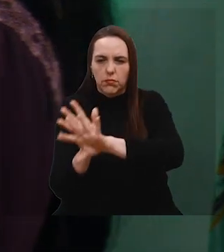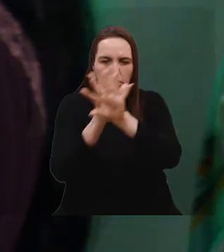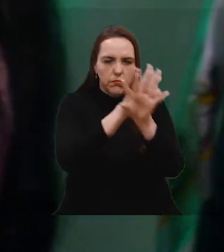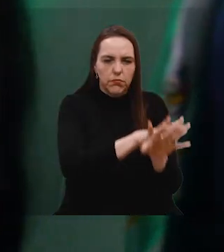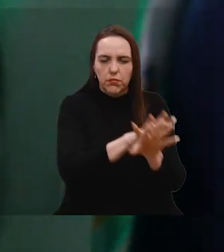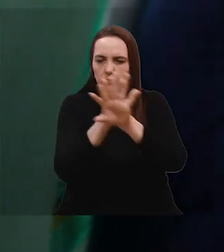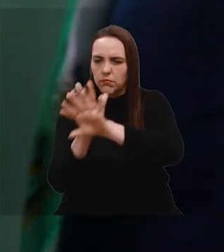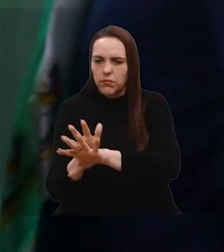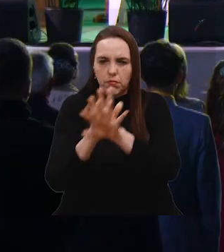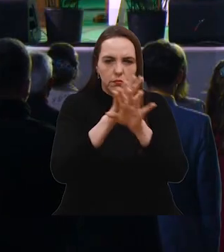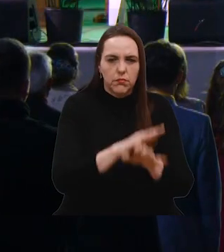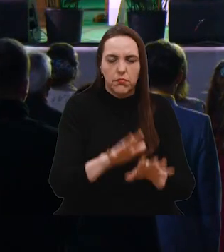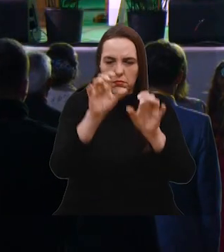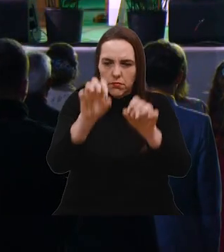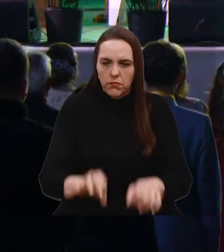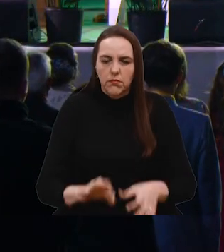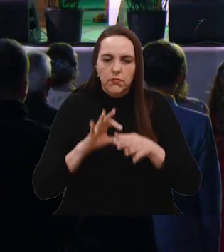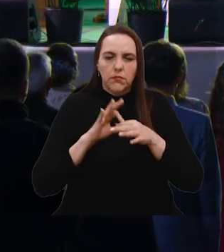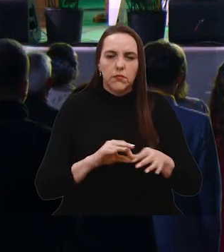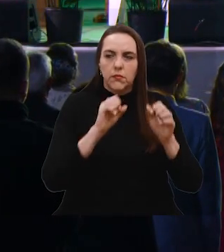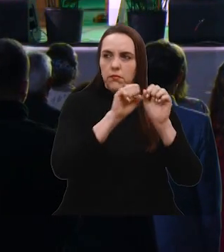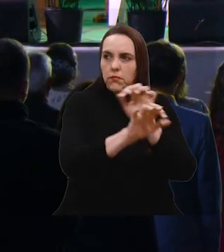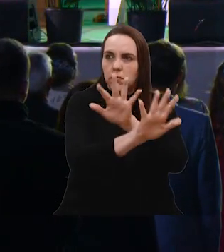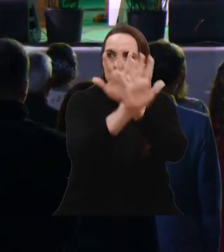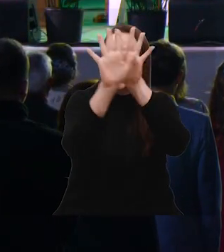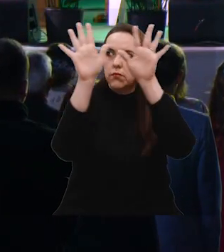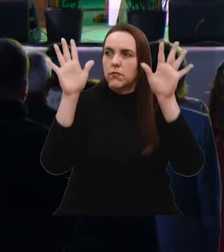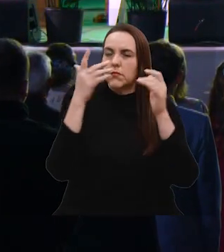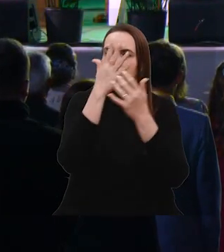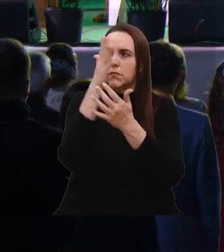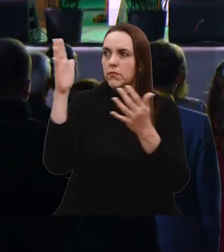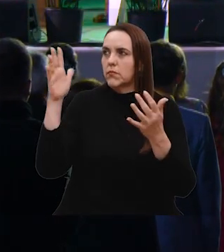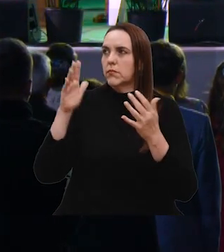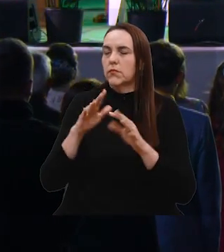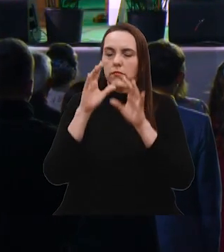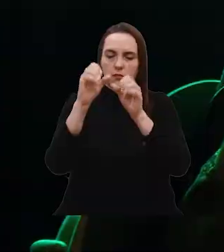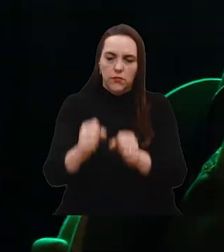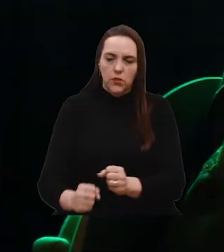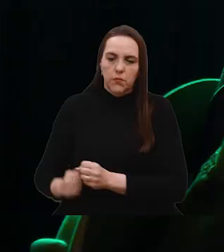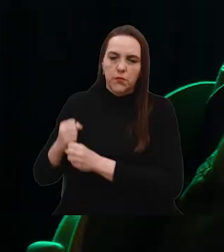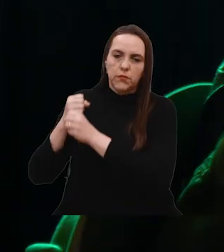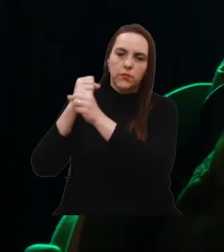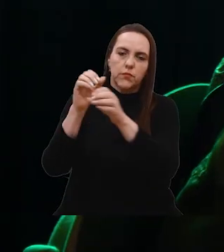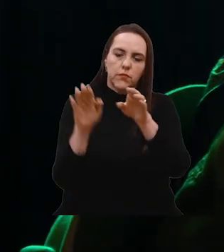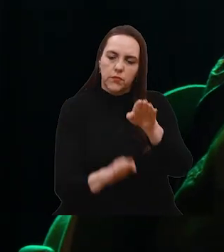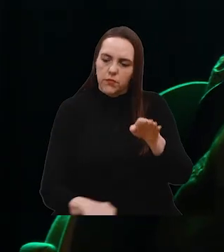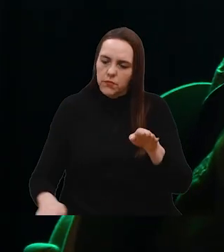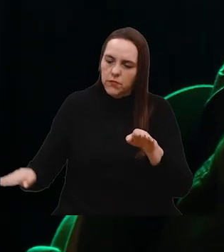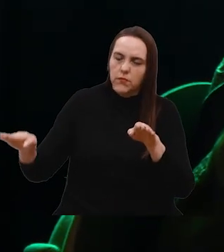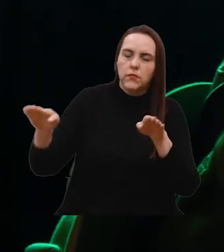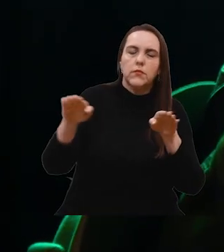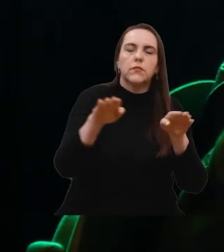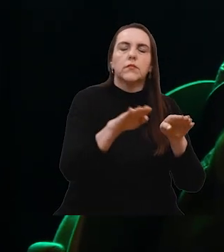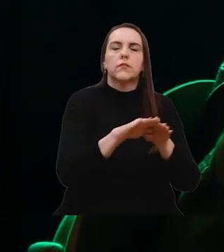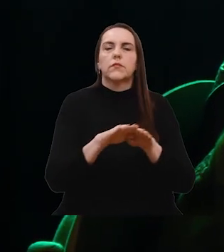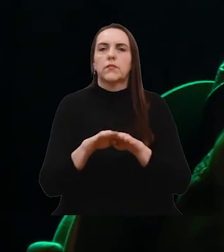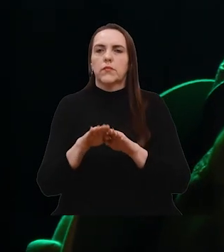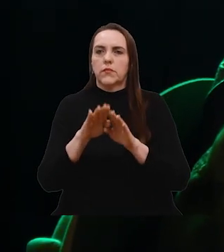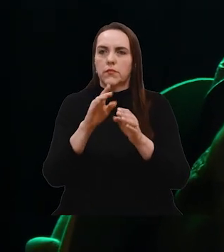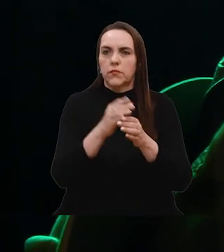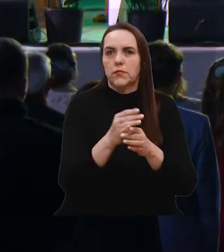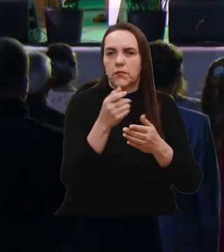sol da liberdade, raios fúlgidos, brilham no céu da pátria nesse instante.